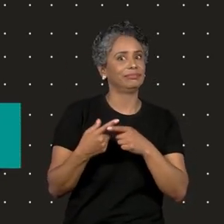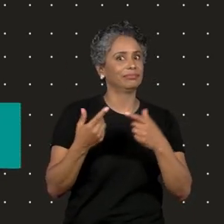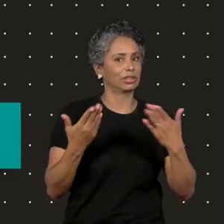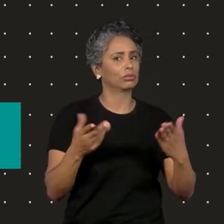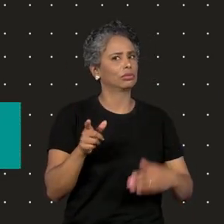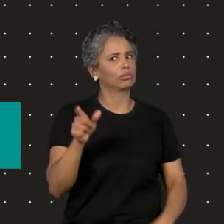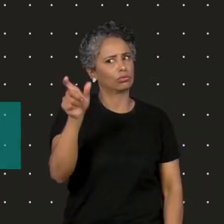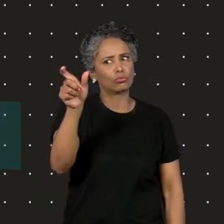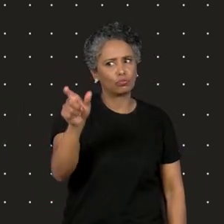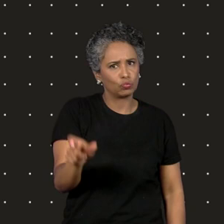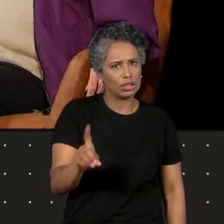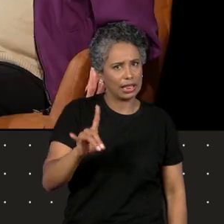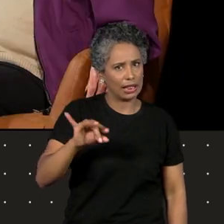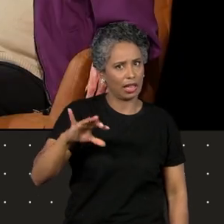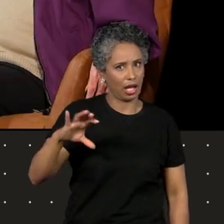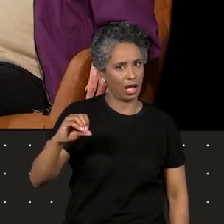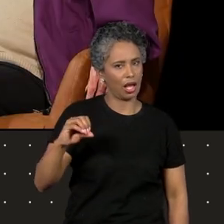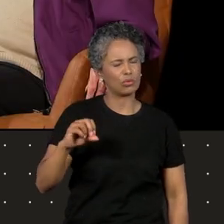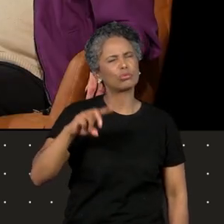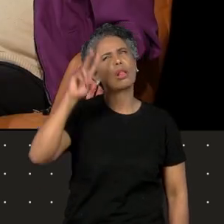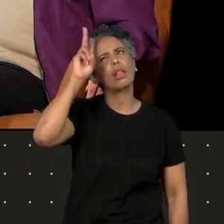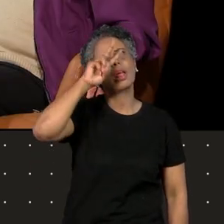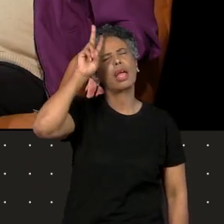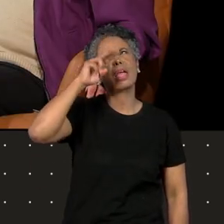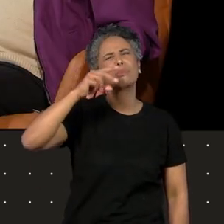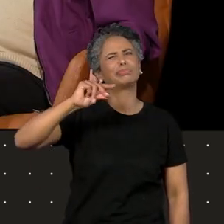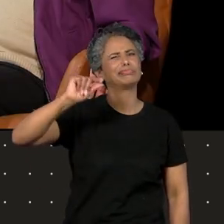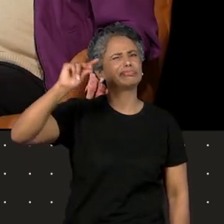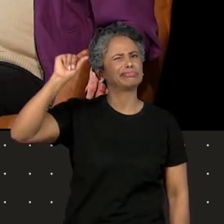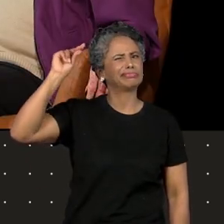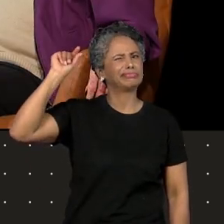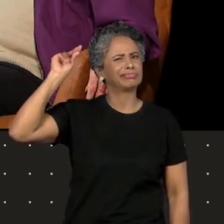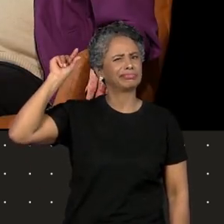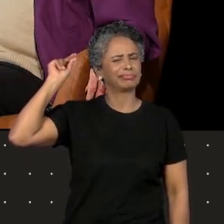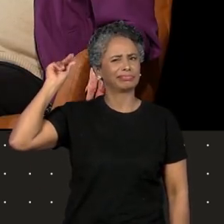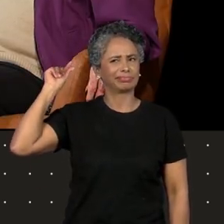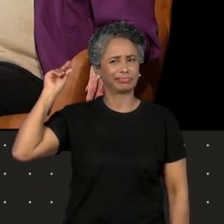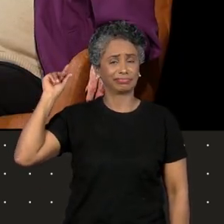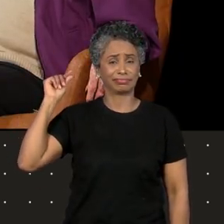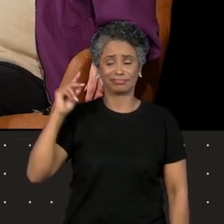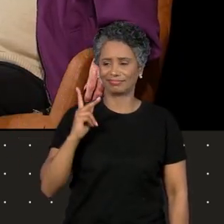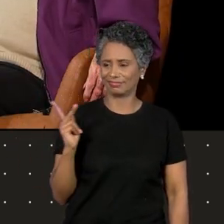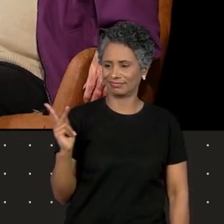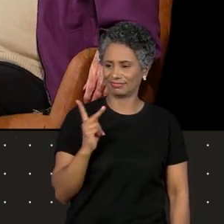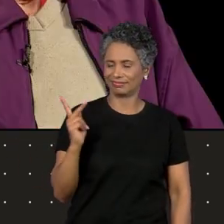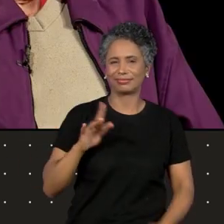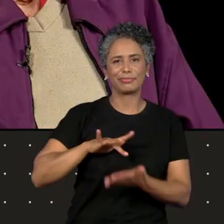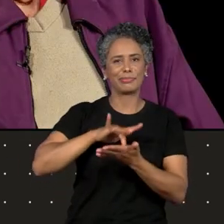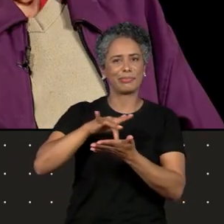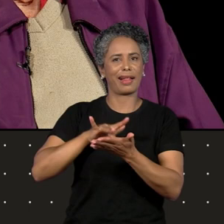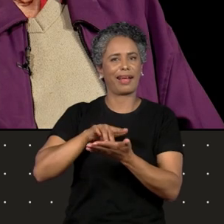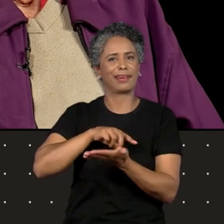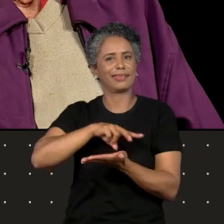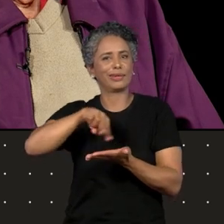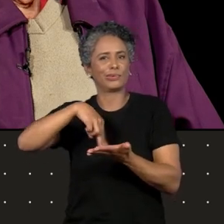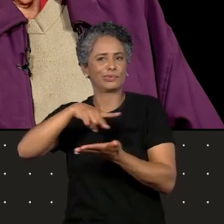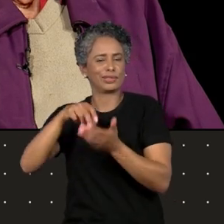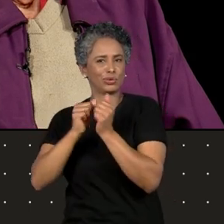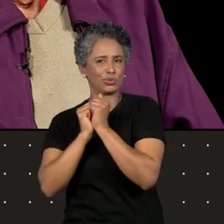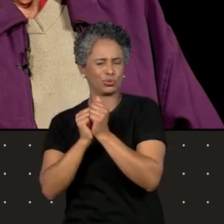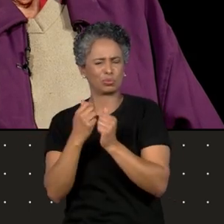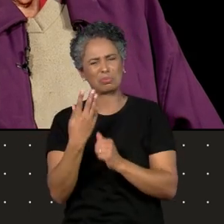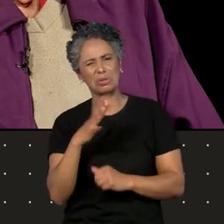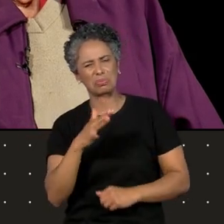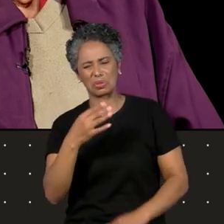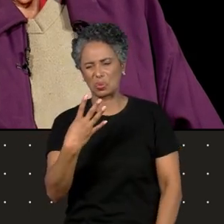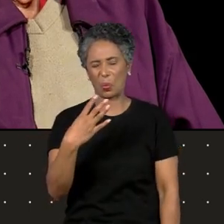apesar que a gente não se lembra há milhões de anos não é, mas uns 40 anos, eu